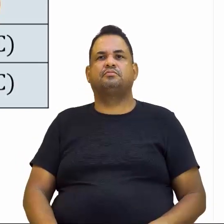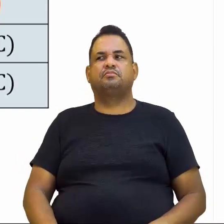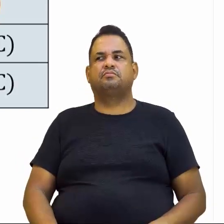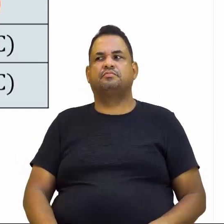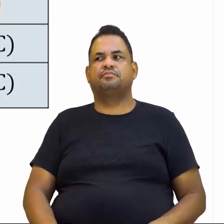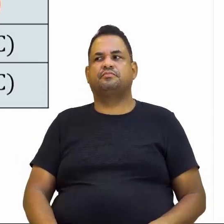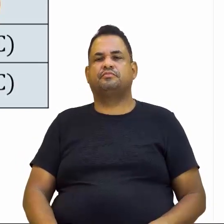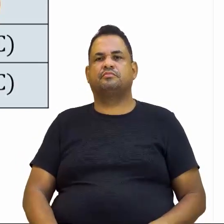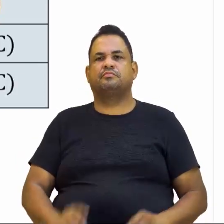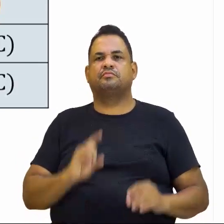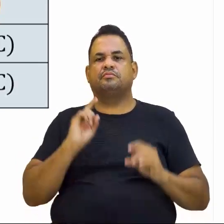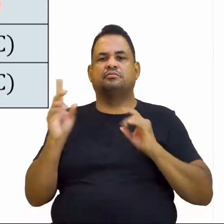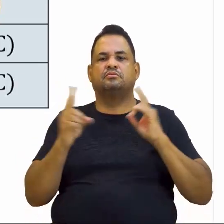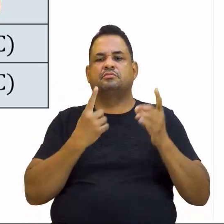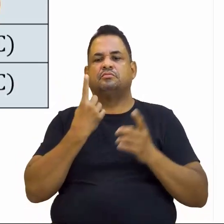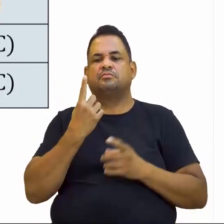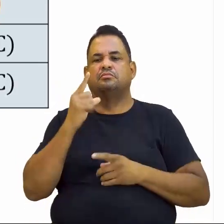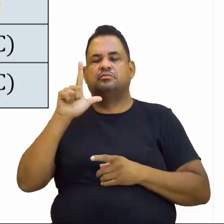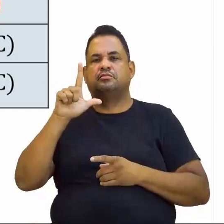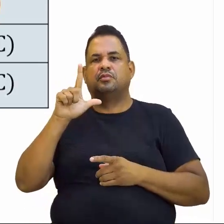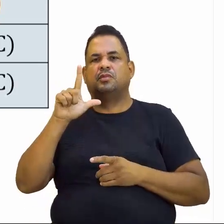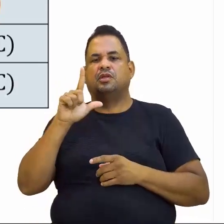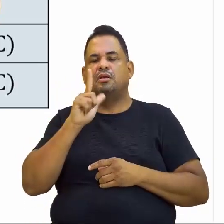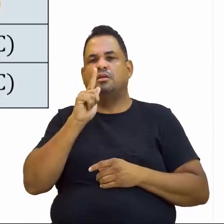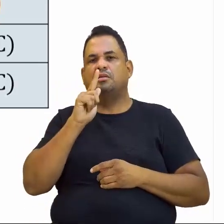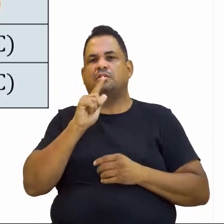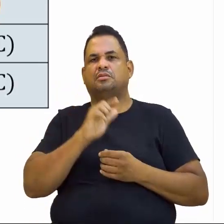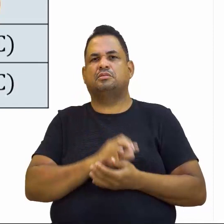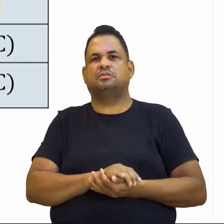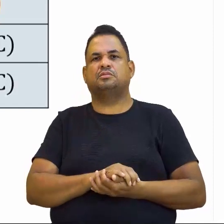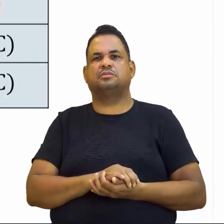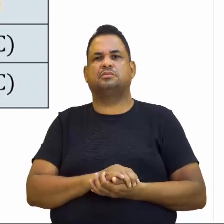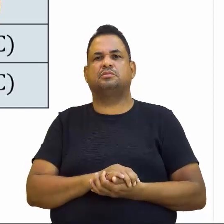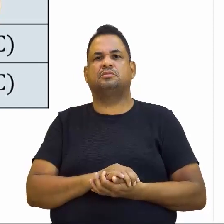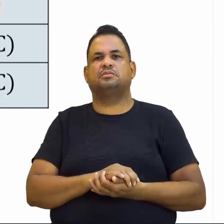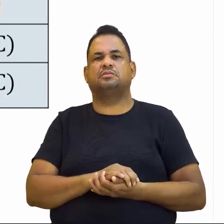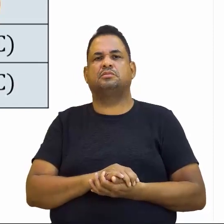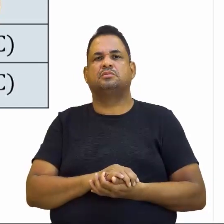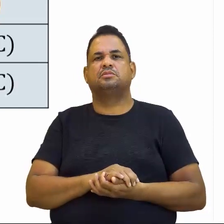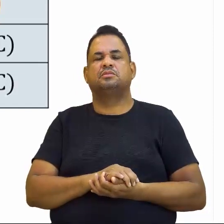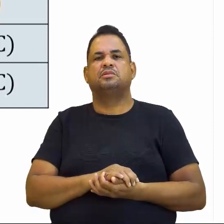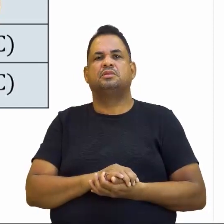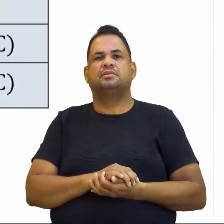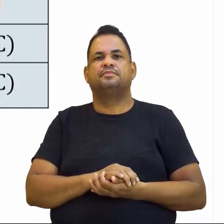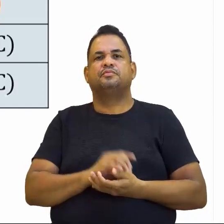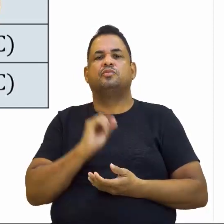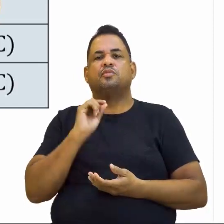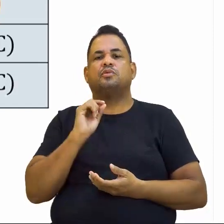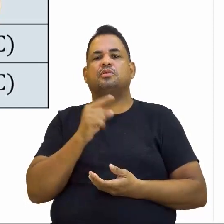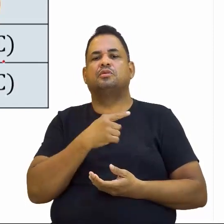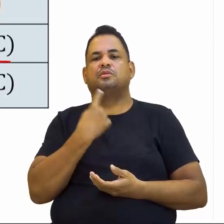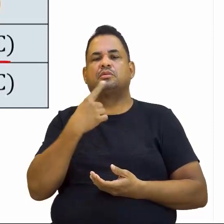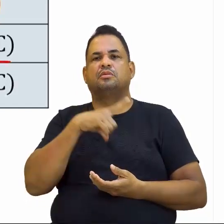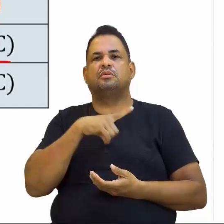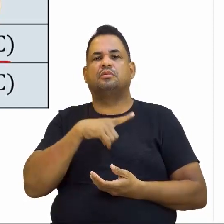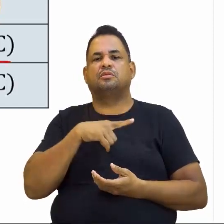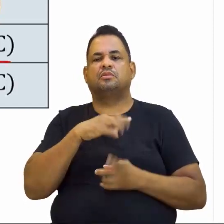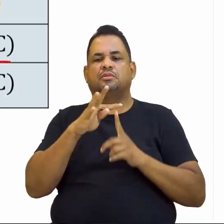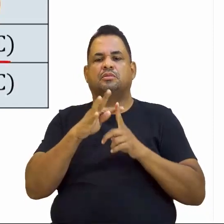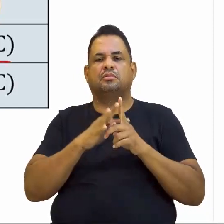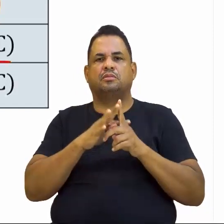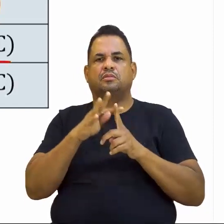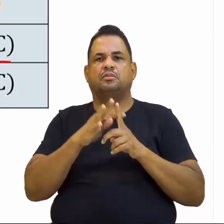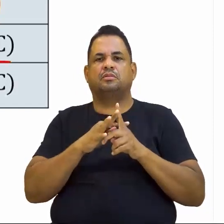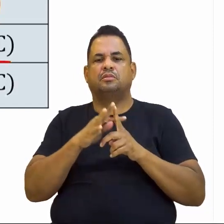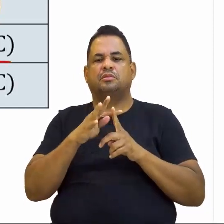Para cada 1 litro de água, para cada água líquida, o que nós vamos ter? Na temperatura de 25